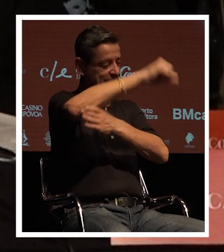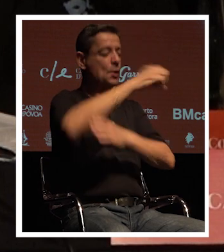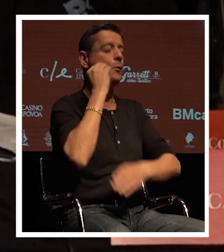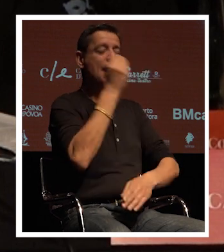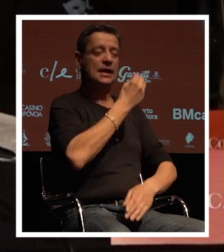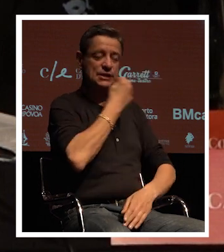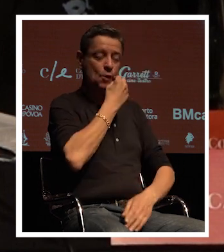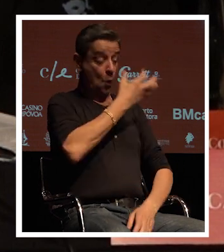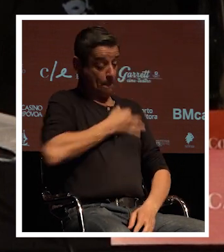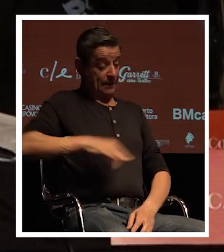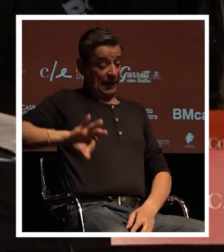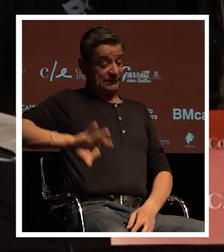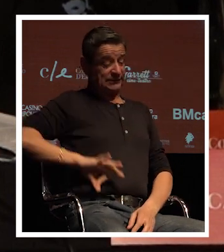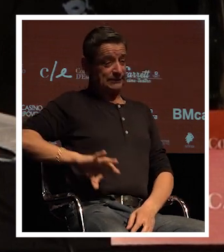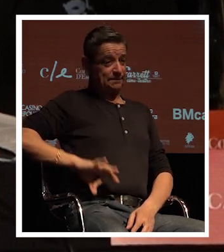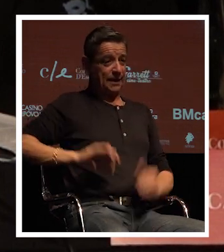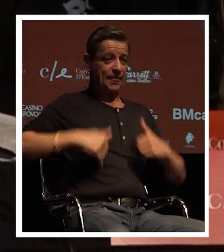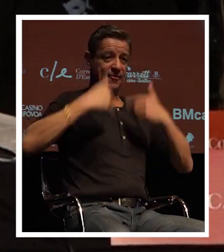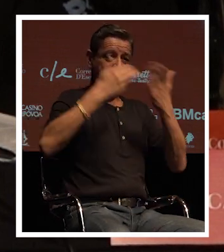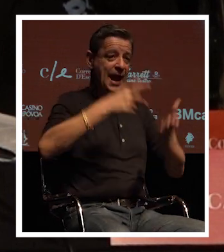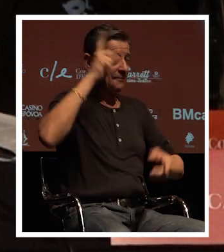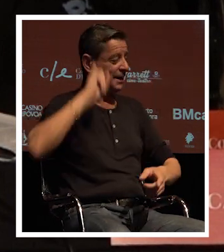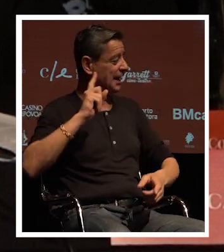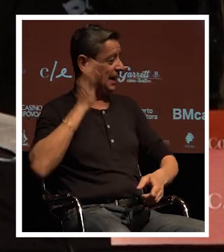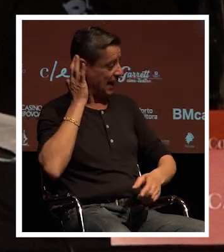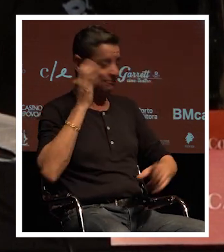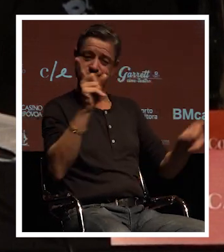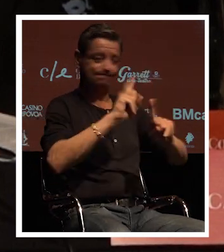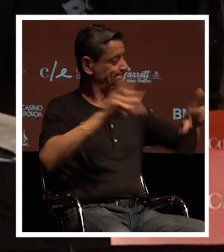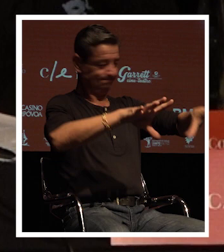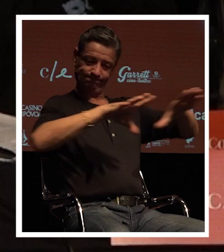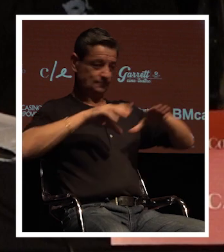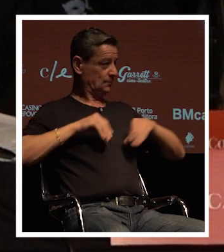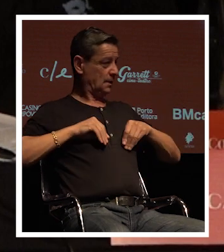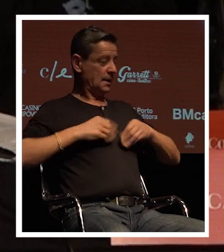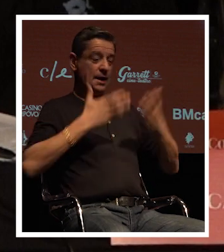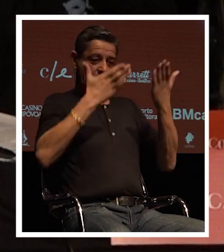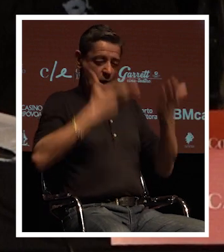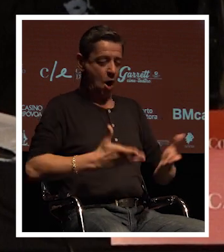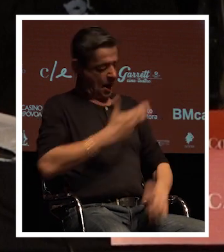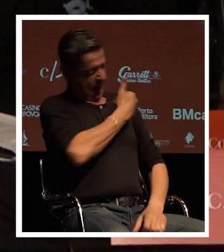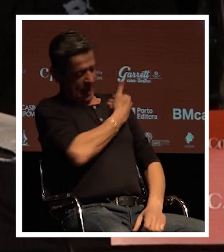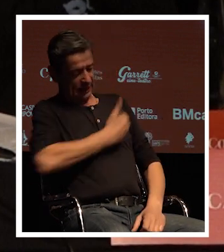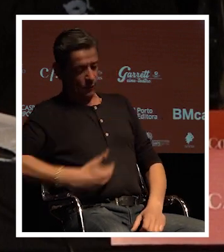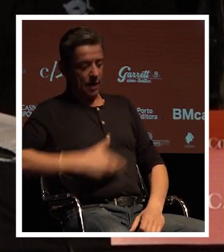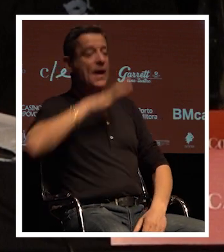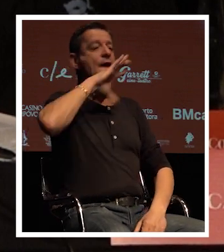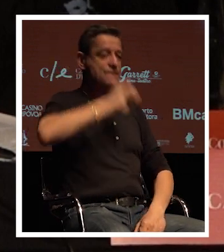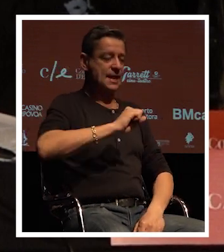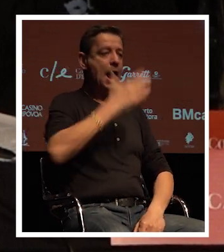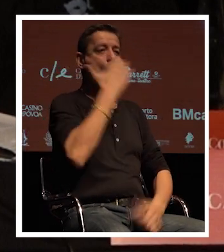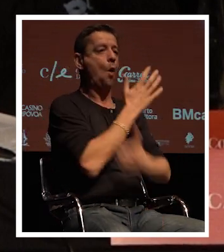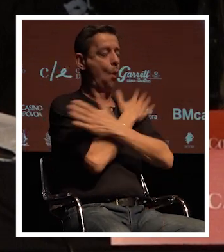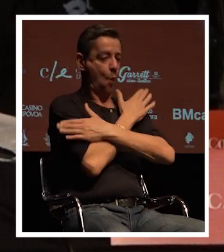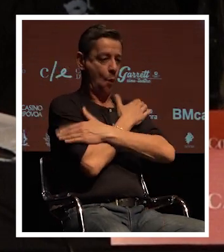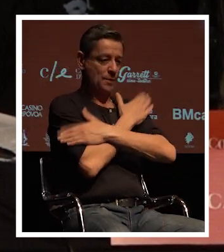príncipe dá à rapariga não foi consentido falando de clássicos mas agora da antiguidade a filha de um amigo nosso